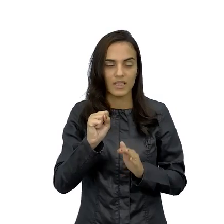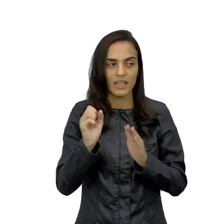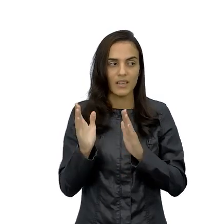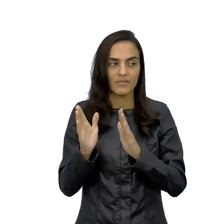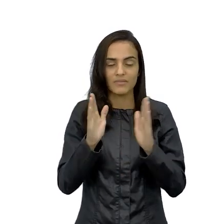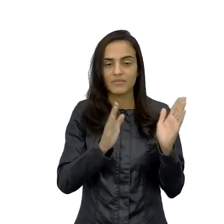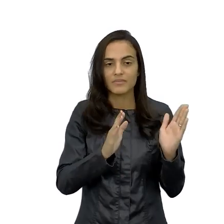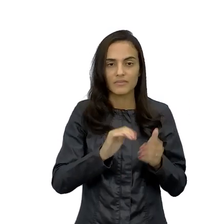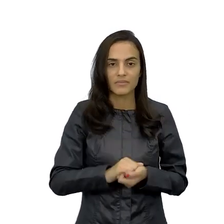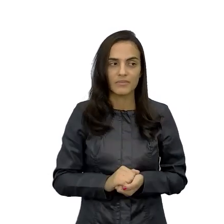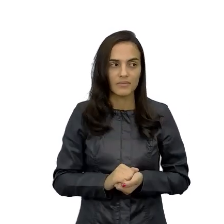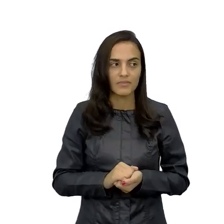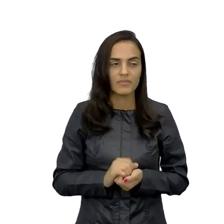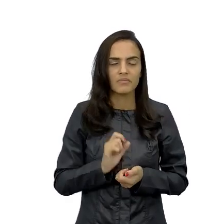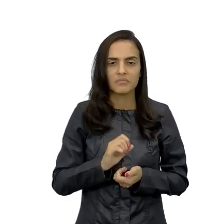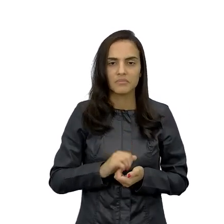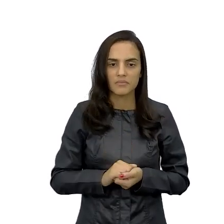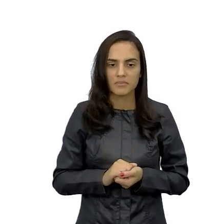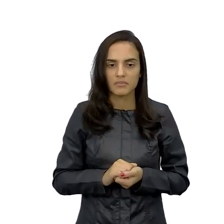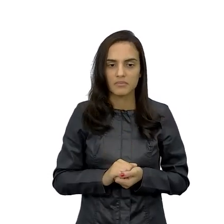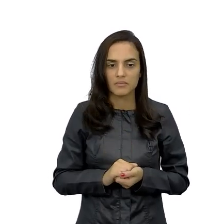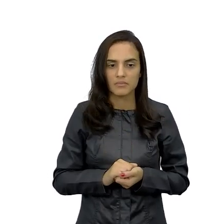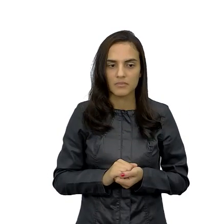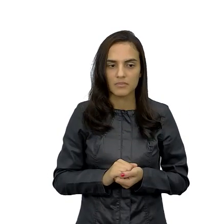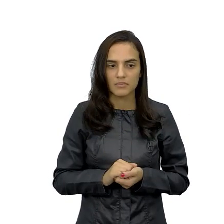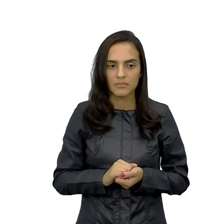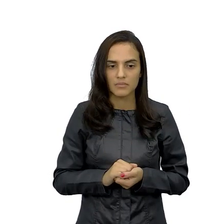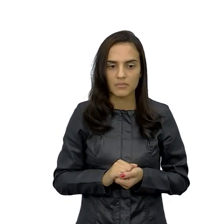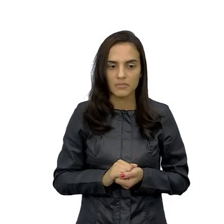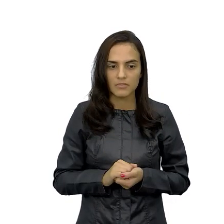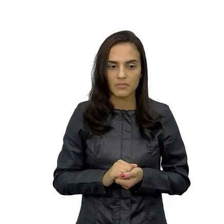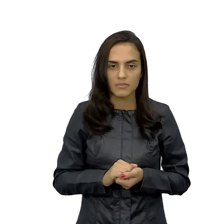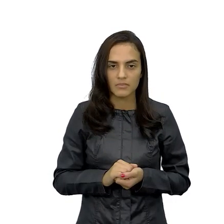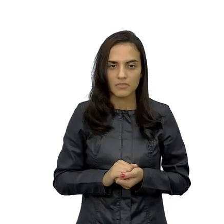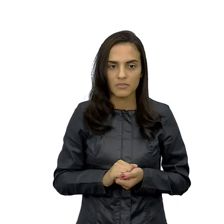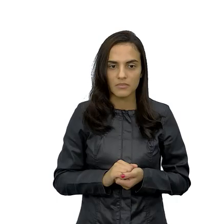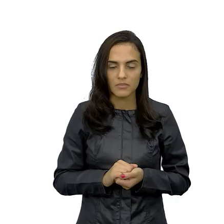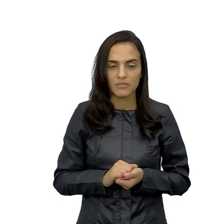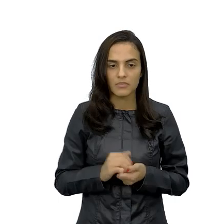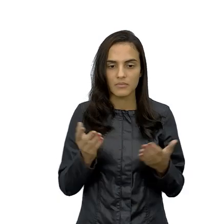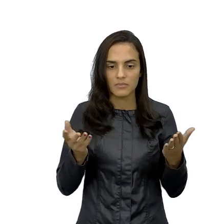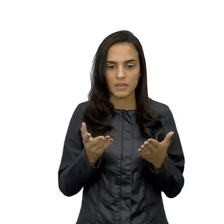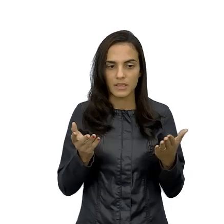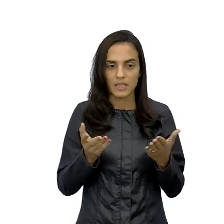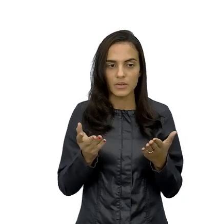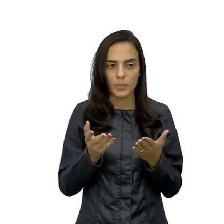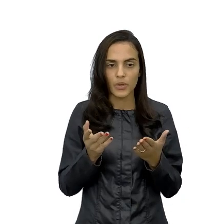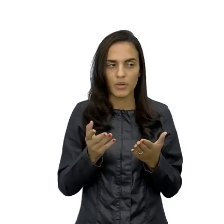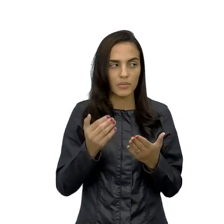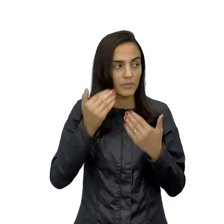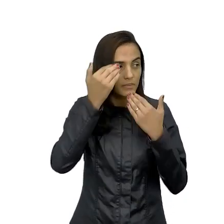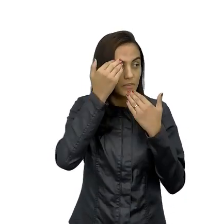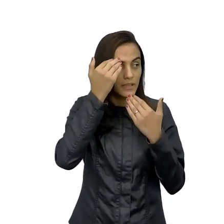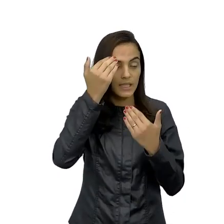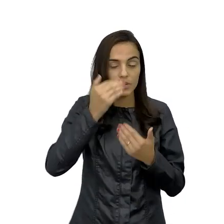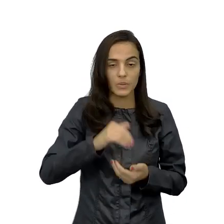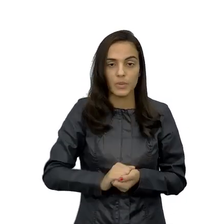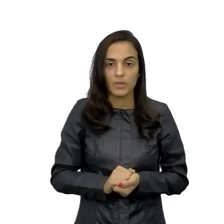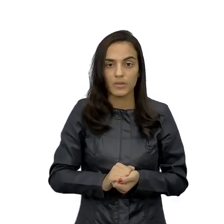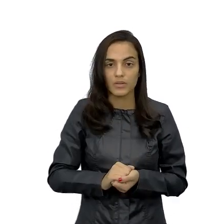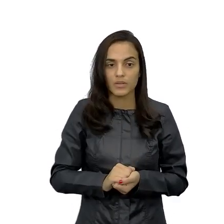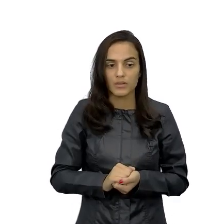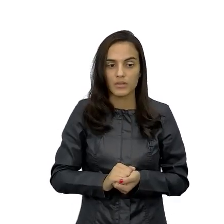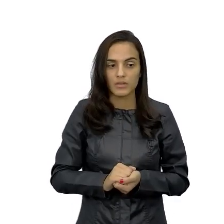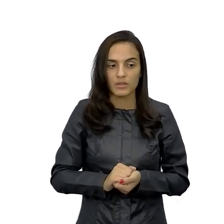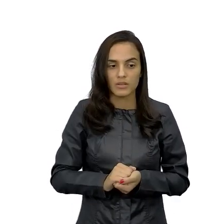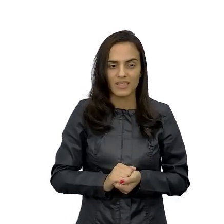minha fala, mas é com você agora. Ai, muito obrigada. Eu vou querer